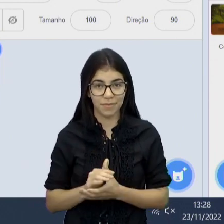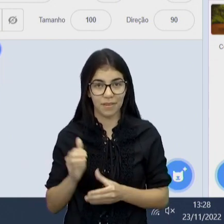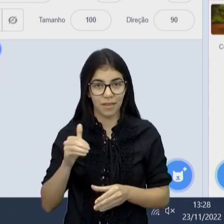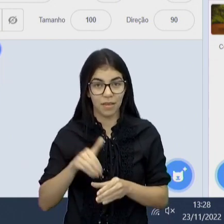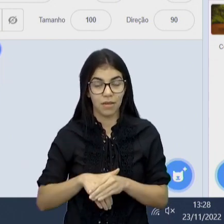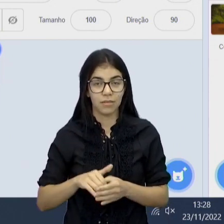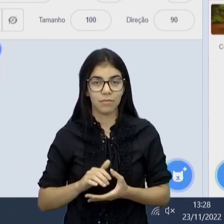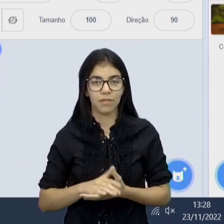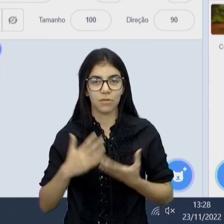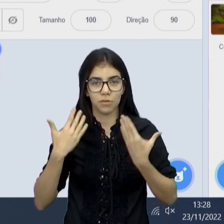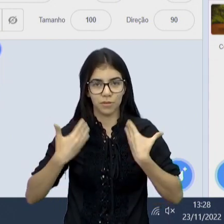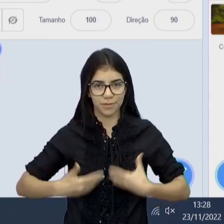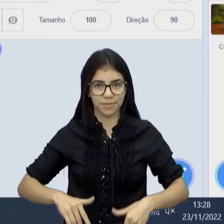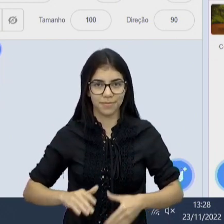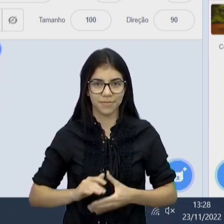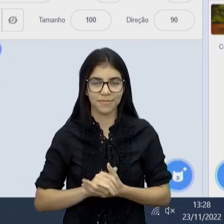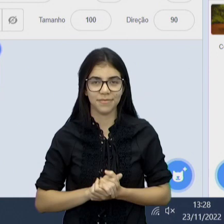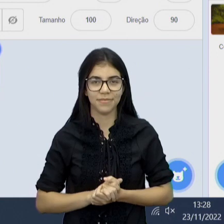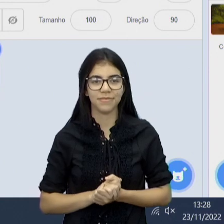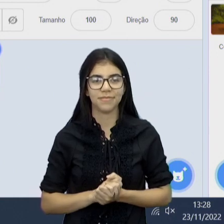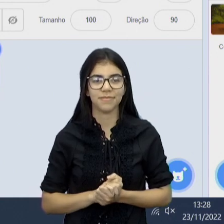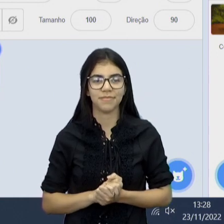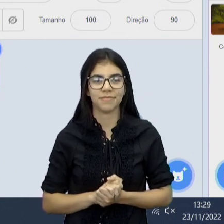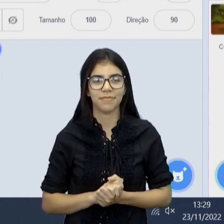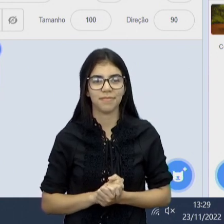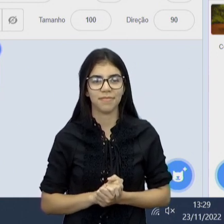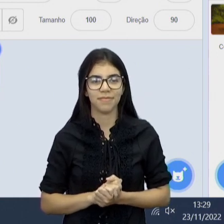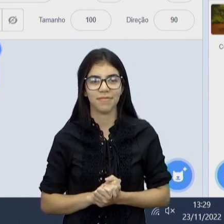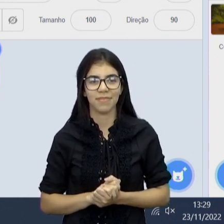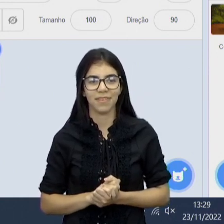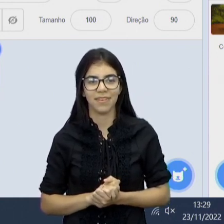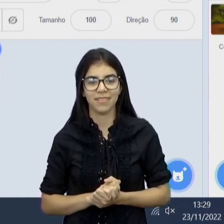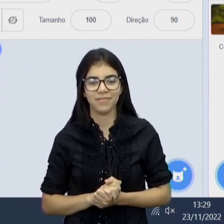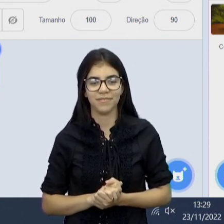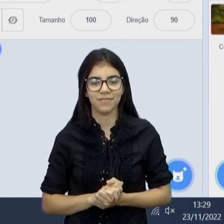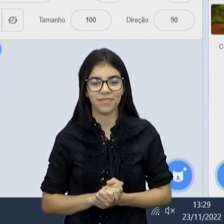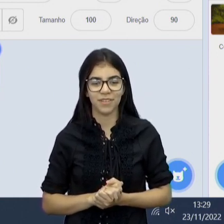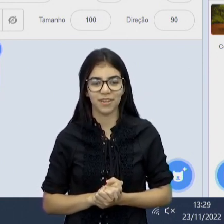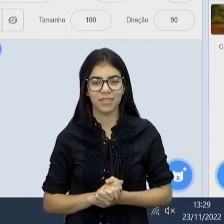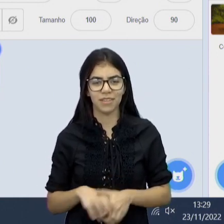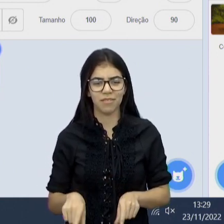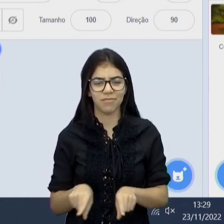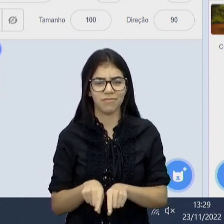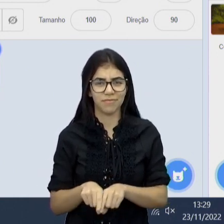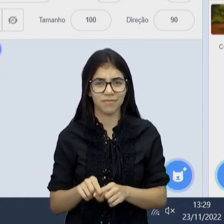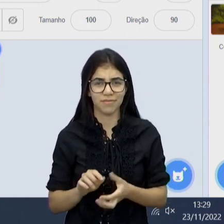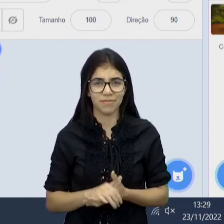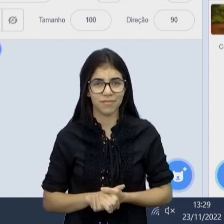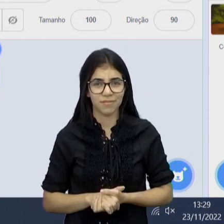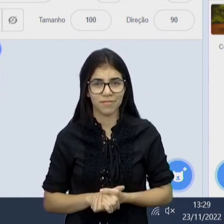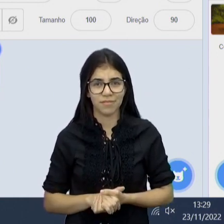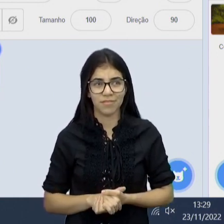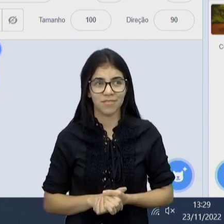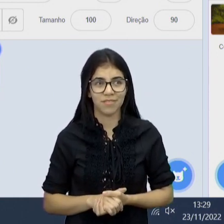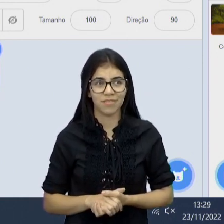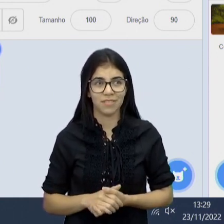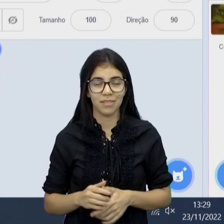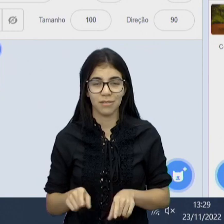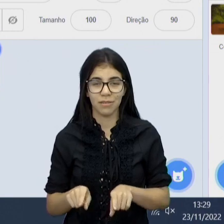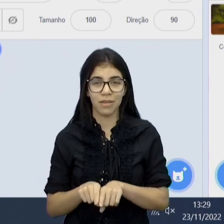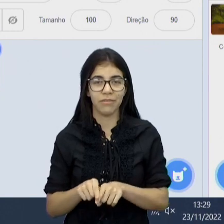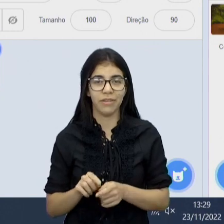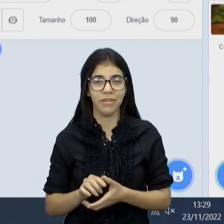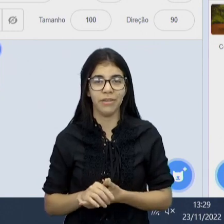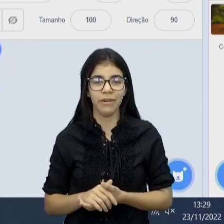de aparência. Aparência. Aparência. Digolar por 2 segundos. Isso, ok. arrasta. Se quiser já arrastar 2, porque vão ser 2 seguidos. Aí a gente só muda o